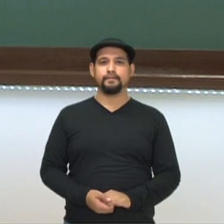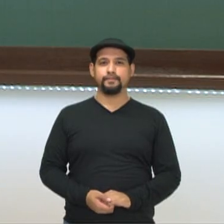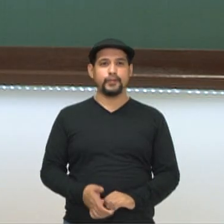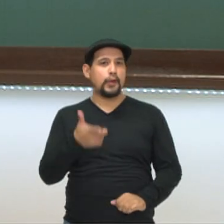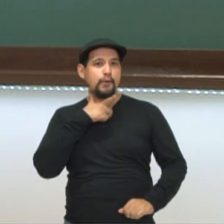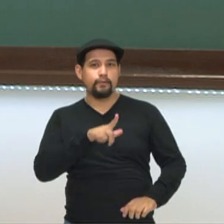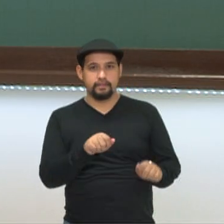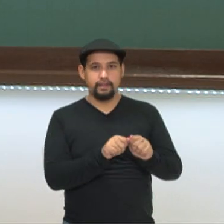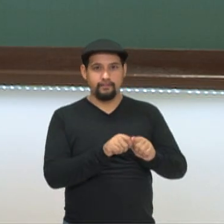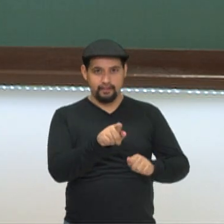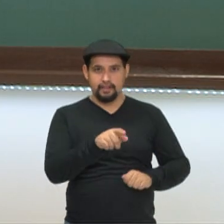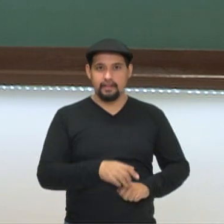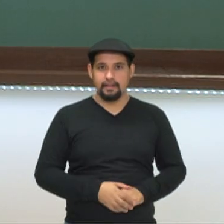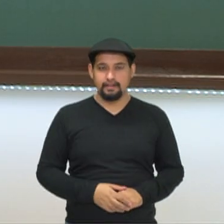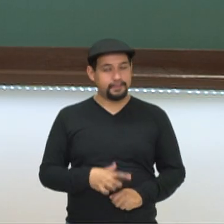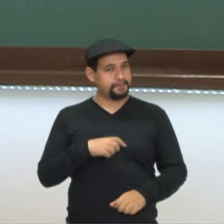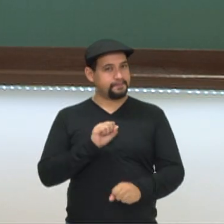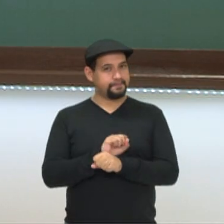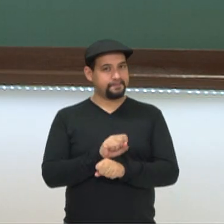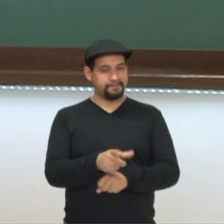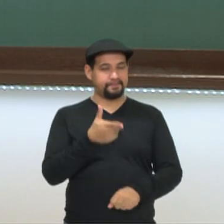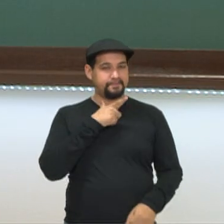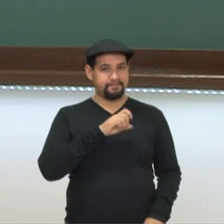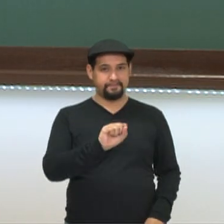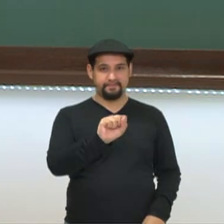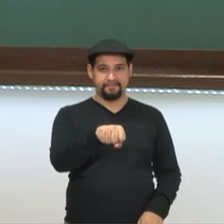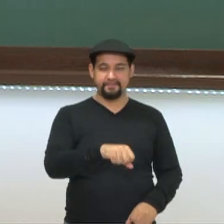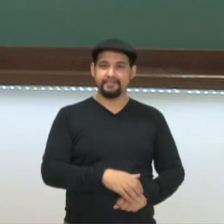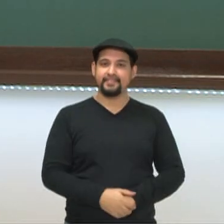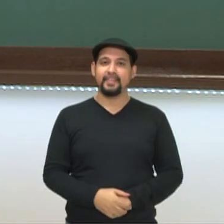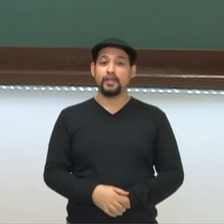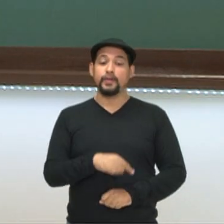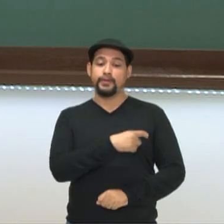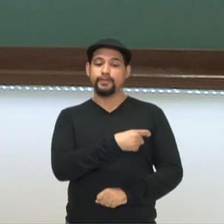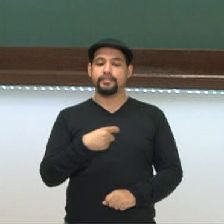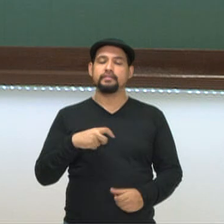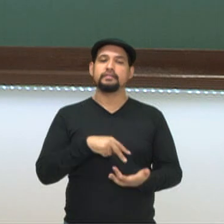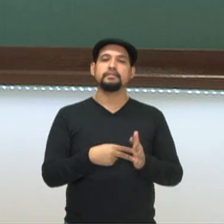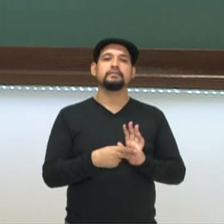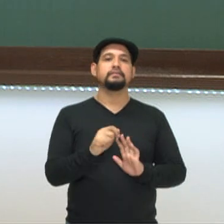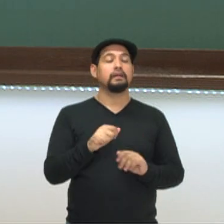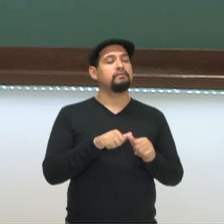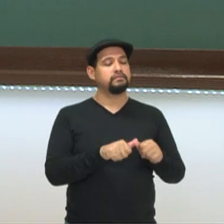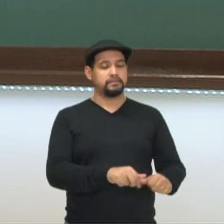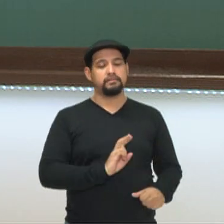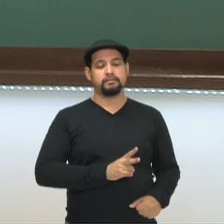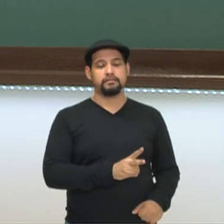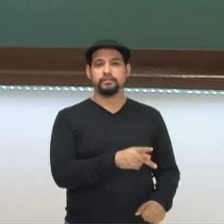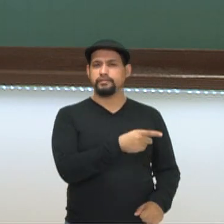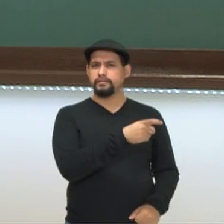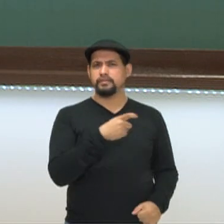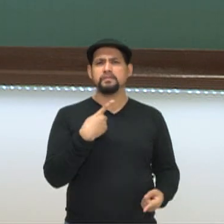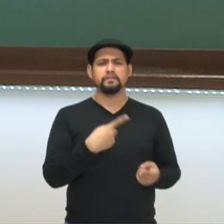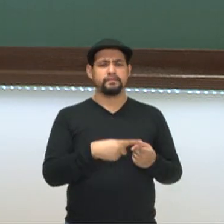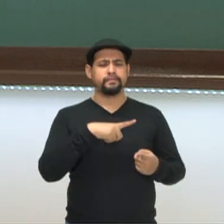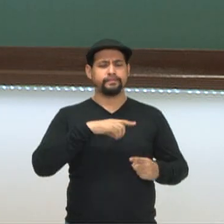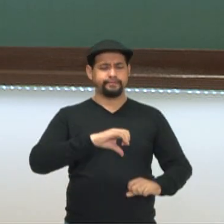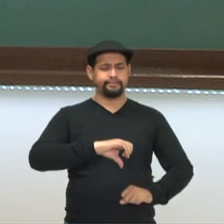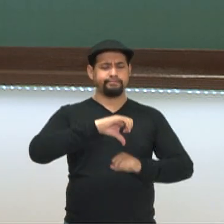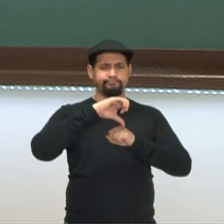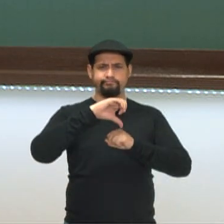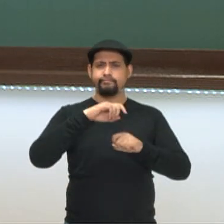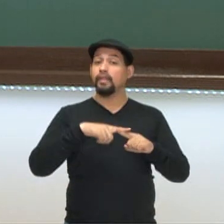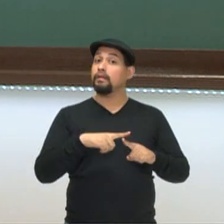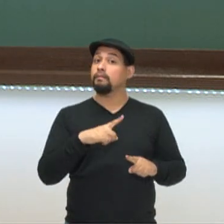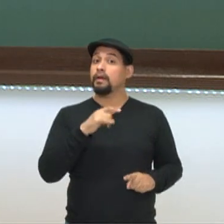e conseguiu fazer eu espero que tenha conseguido o X Ele vai se manter x porque ele é incógnita e o